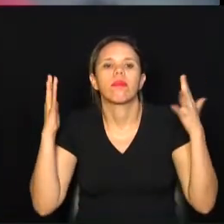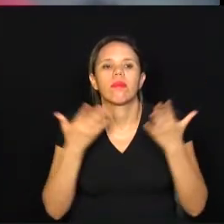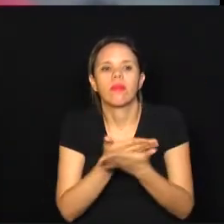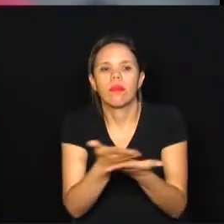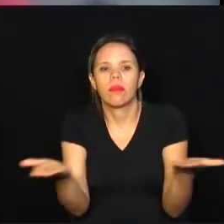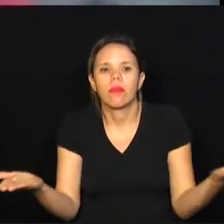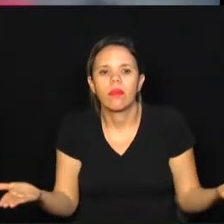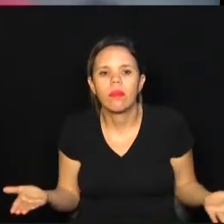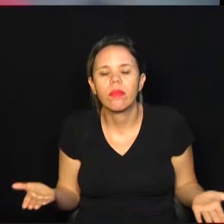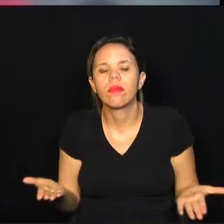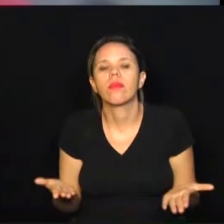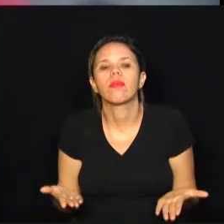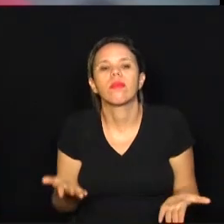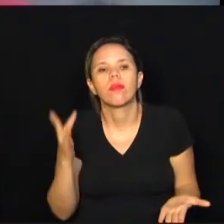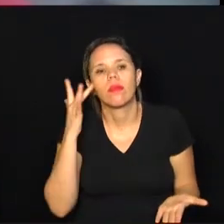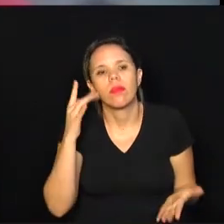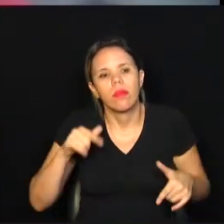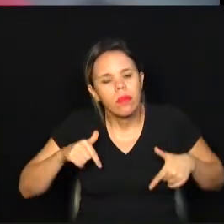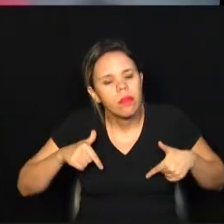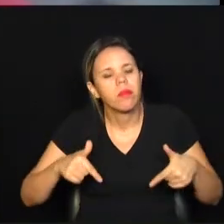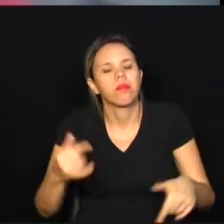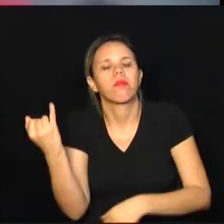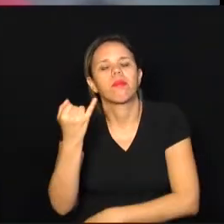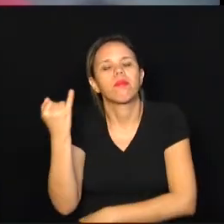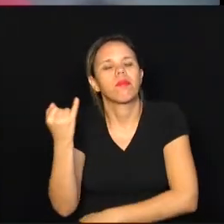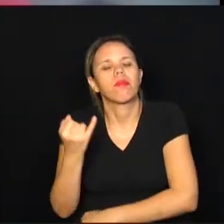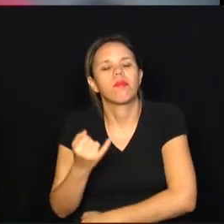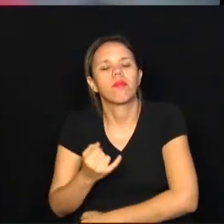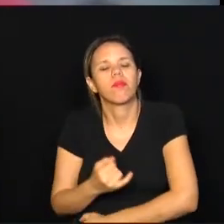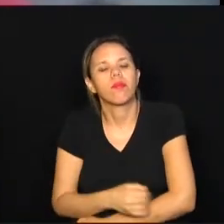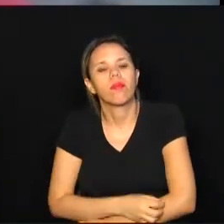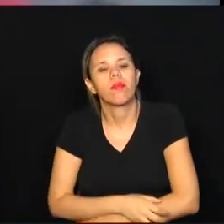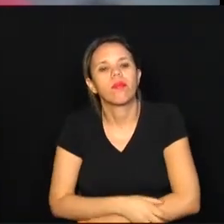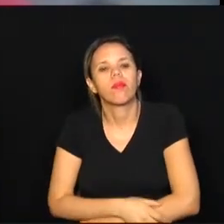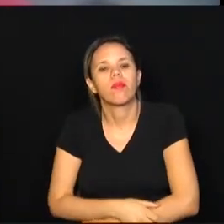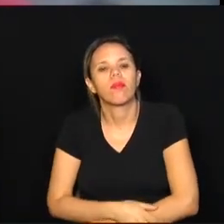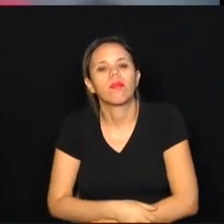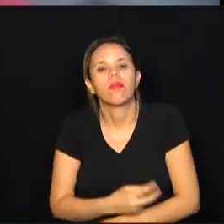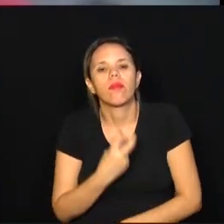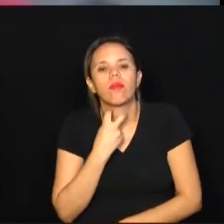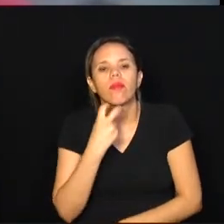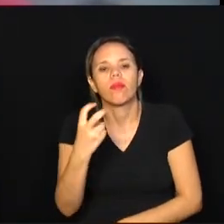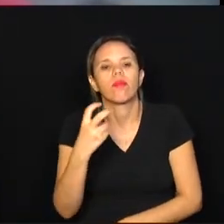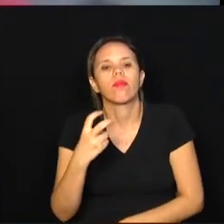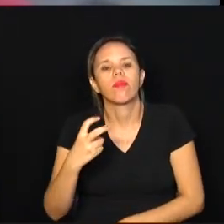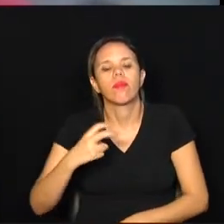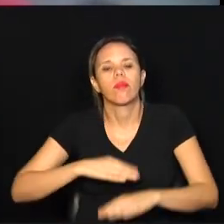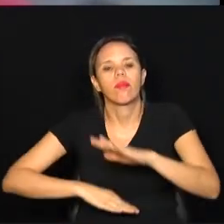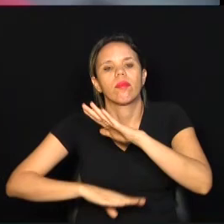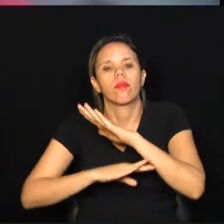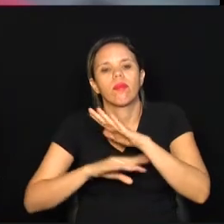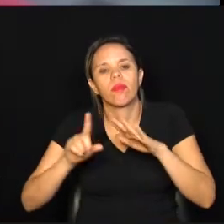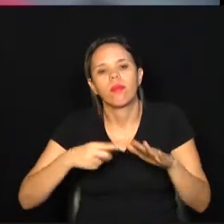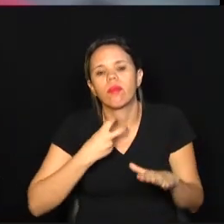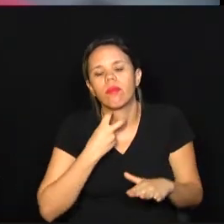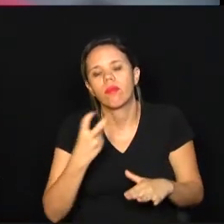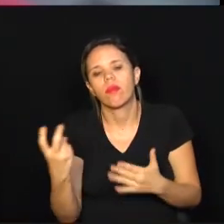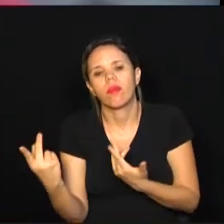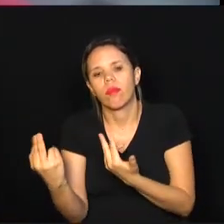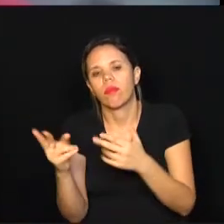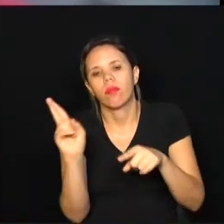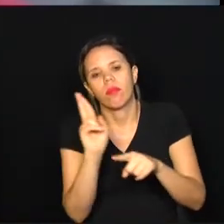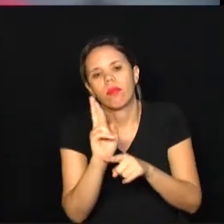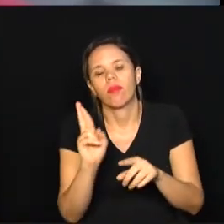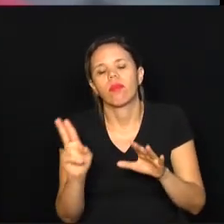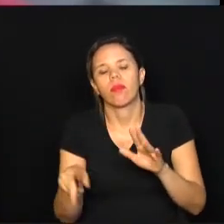parabenizá-los, porque acho essa iniciativa muito importante, né? A voz do Legislativo, é uma voz que